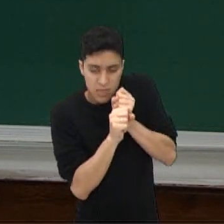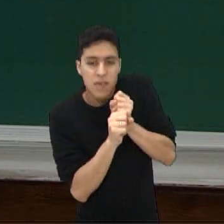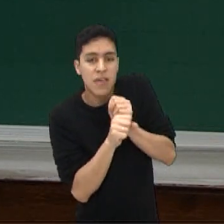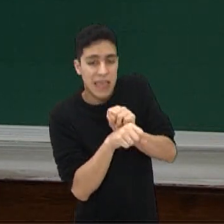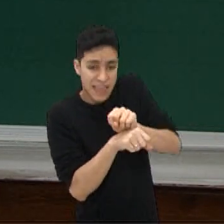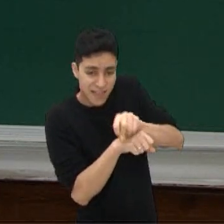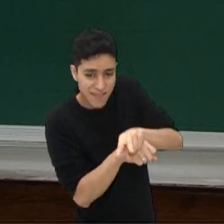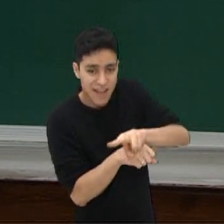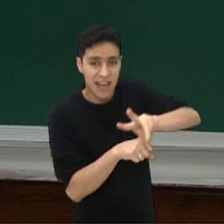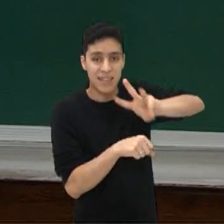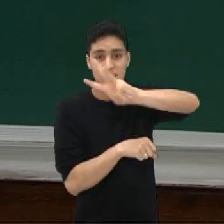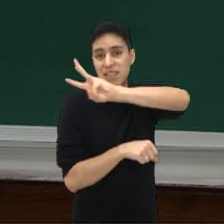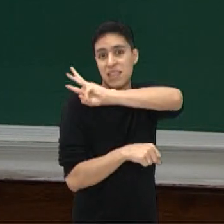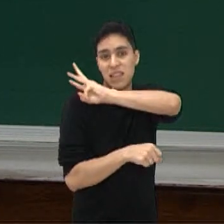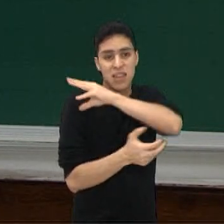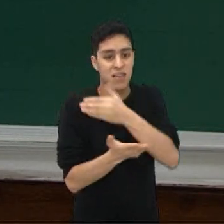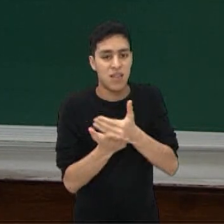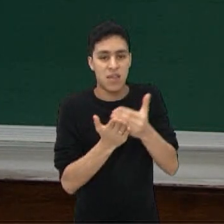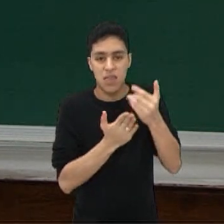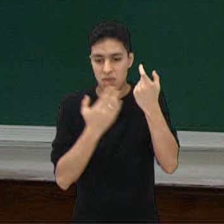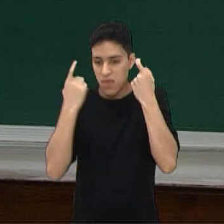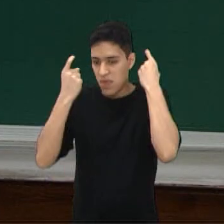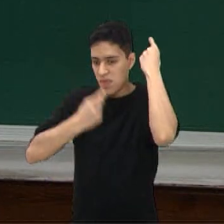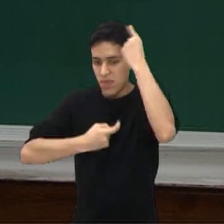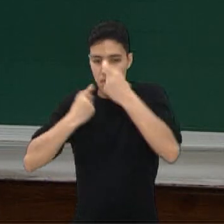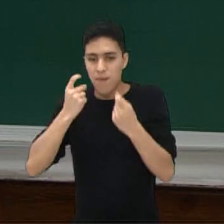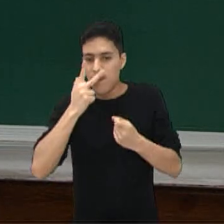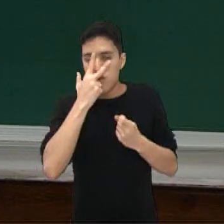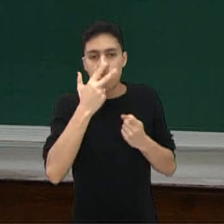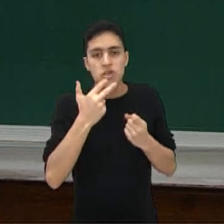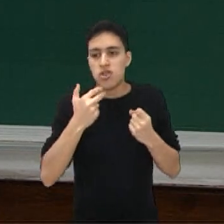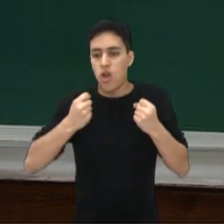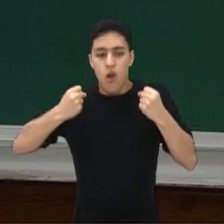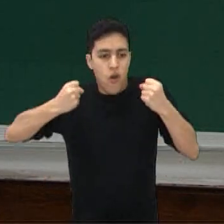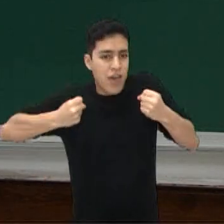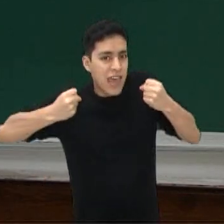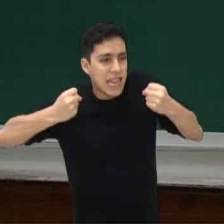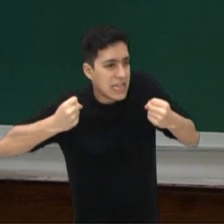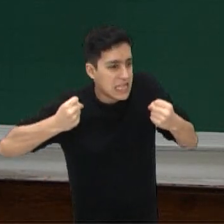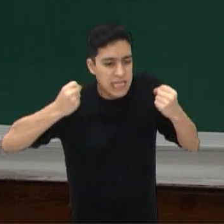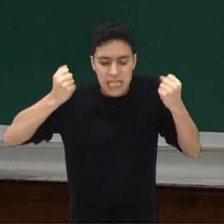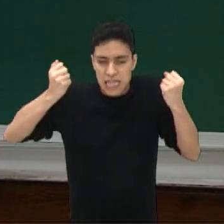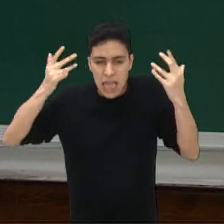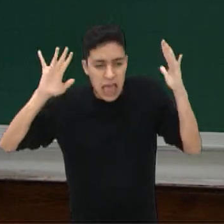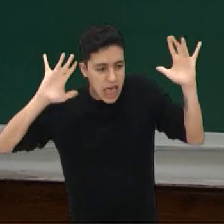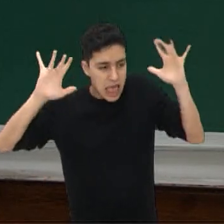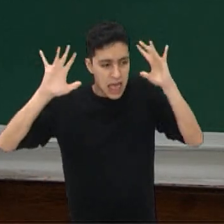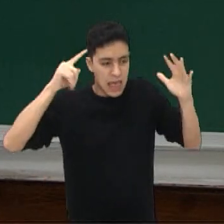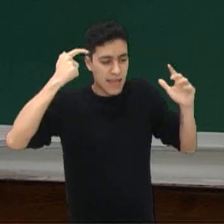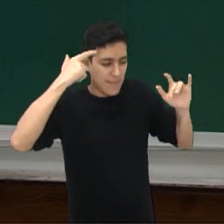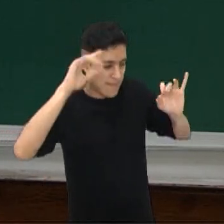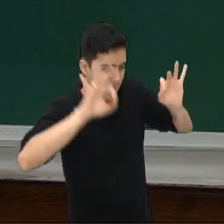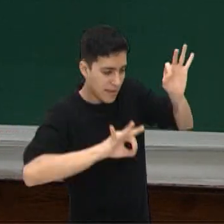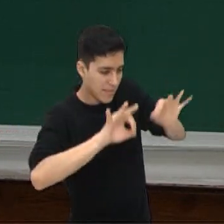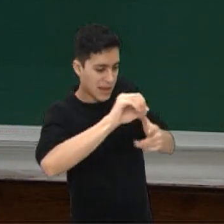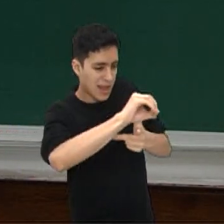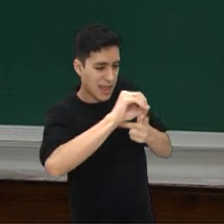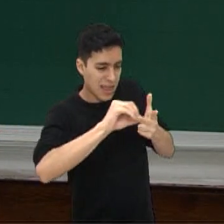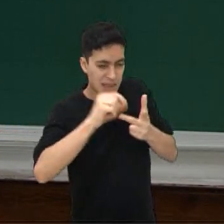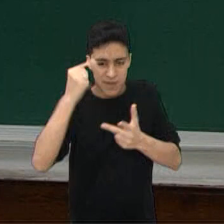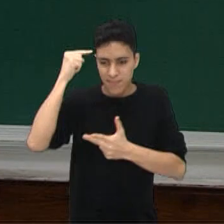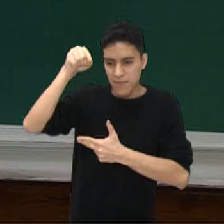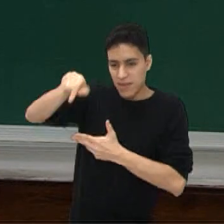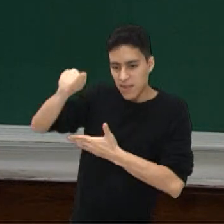essa correria, né? Essa loucura que é a preparação para o Enem, vestibular e tudo isso. E